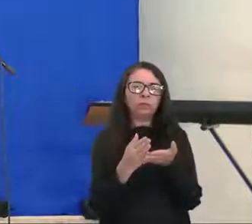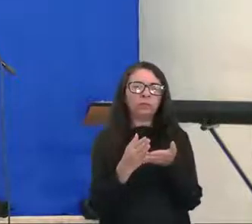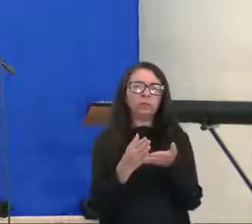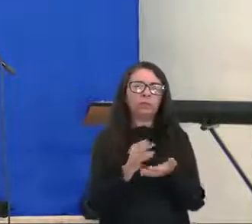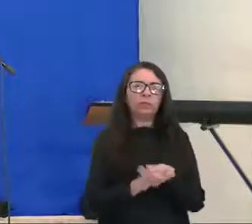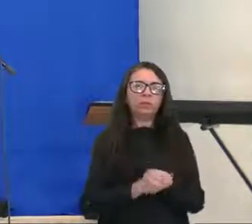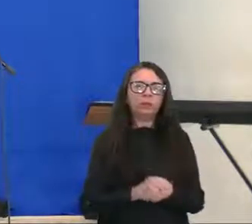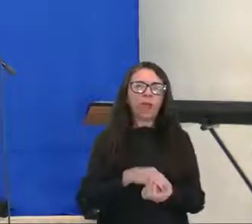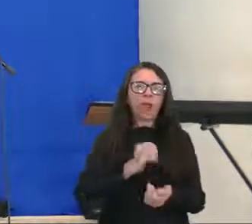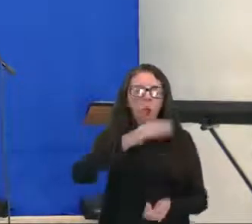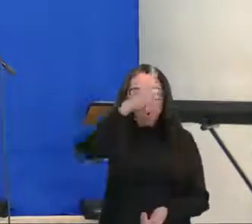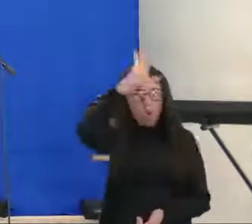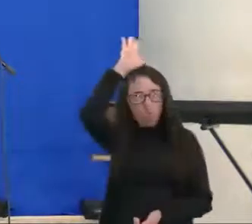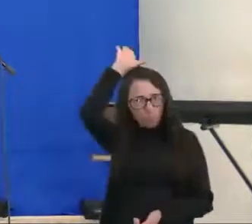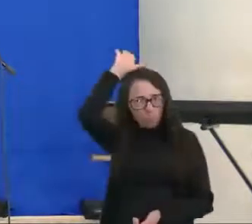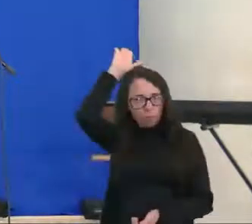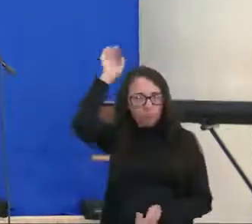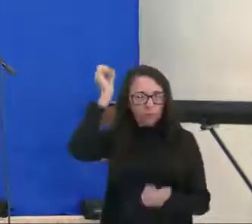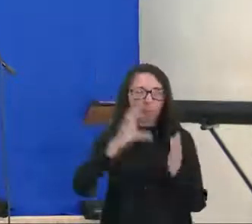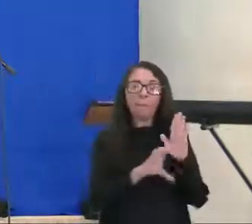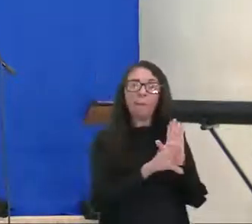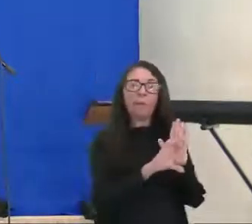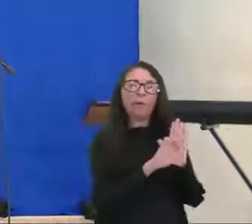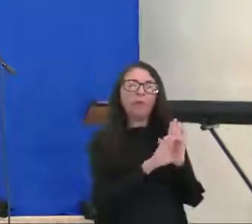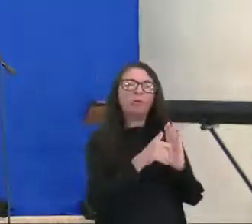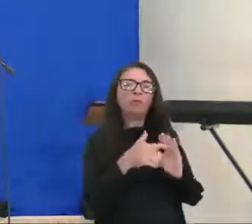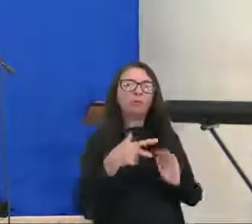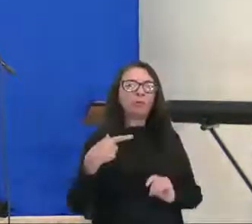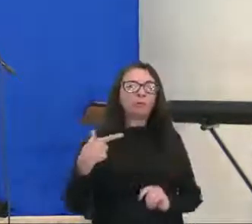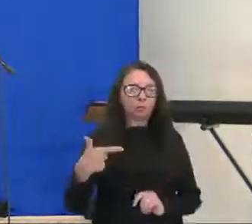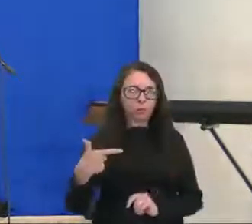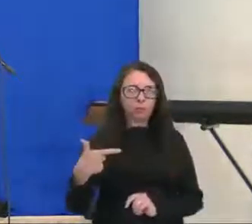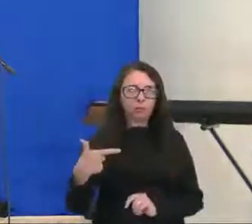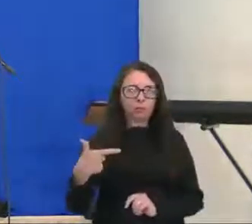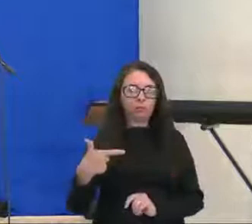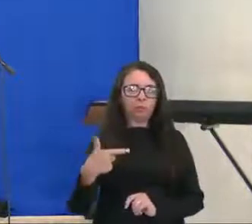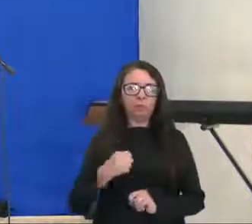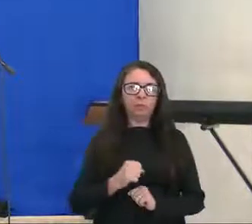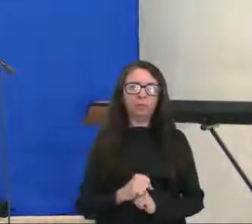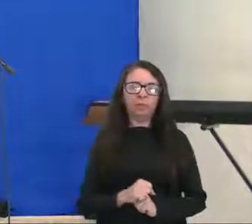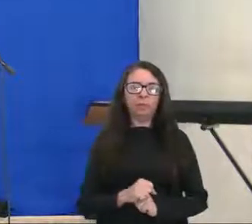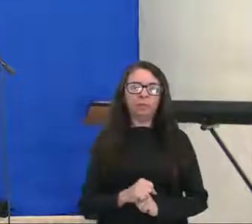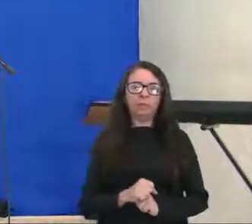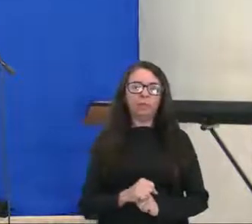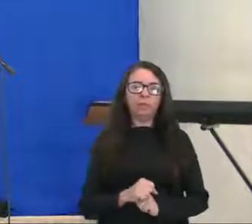Romanos, capítulo de número 12, onde que, resumidamente, né,